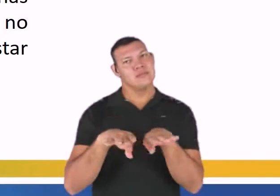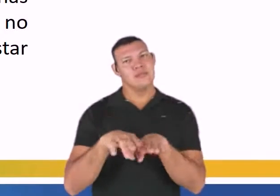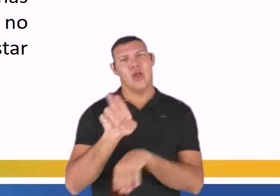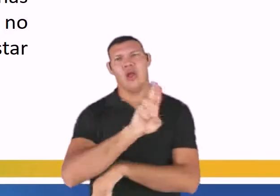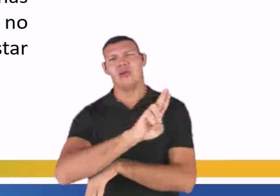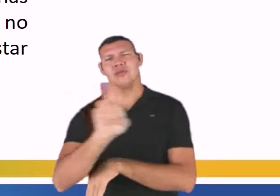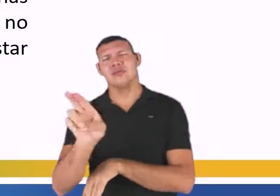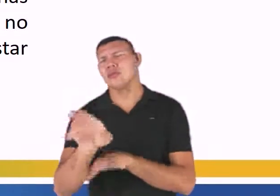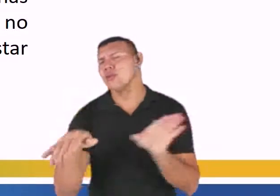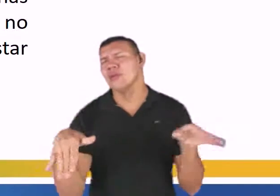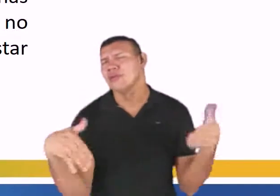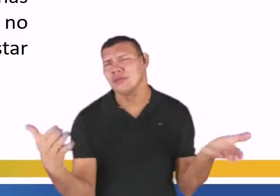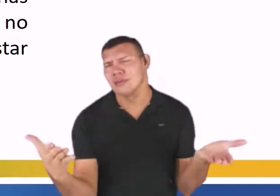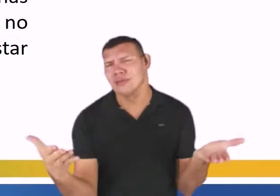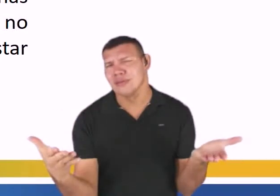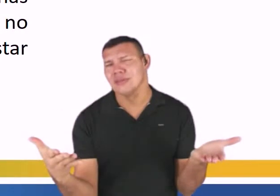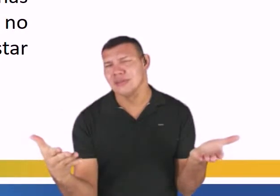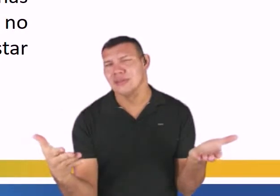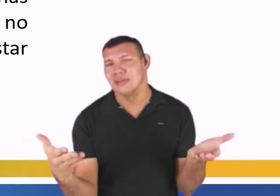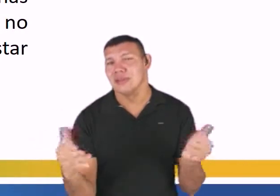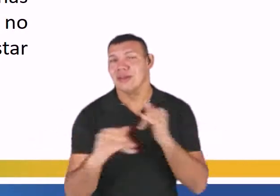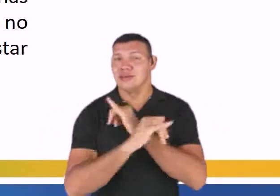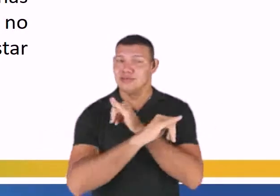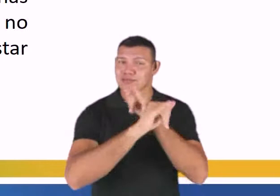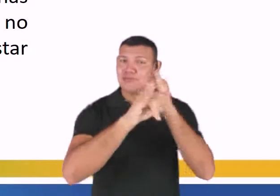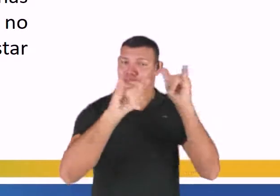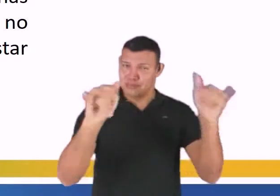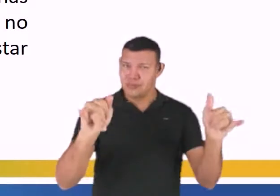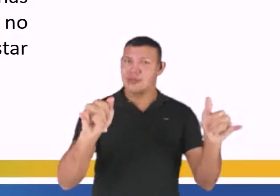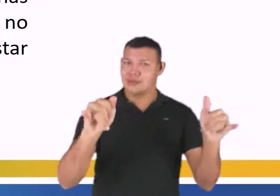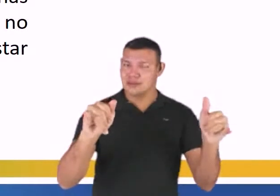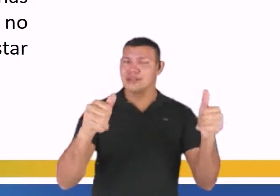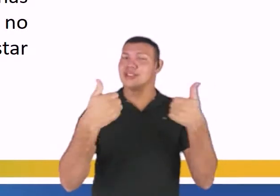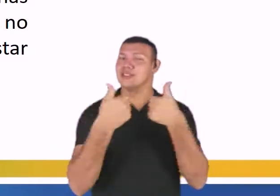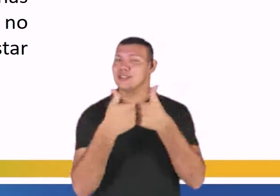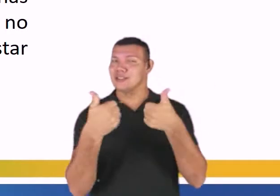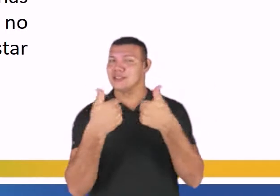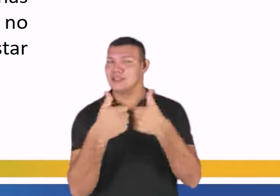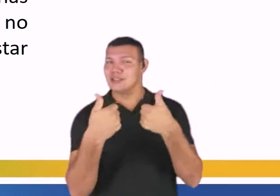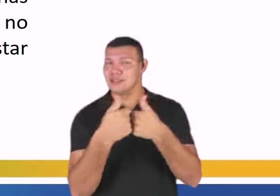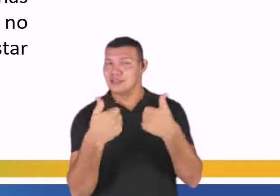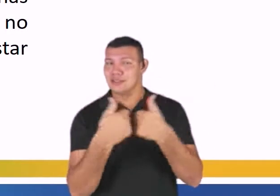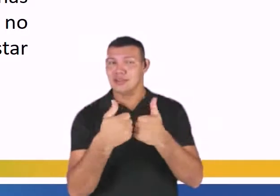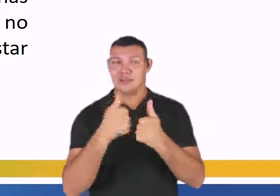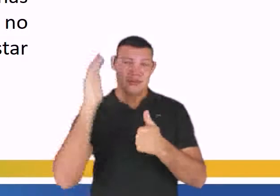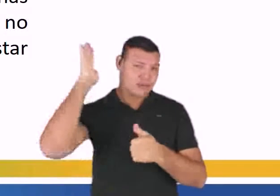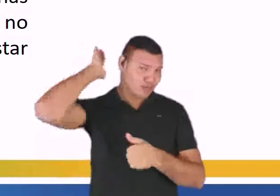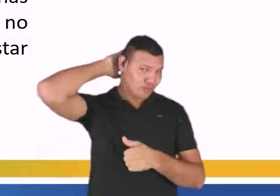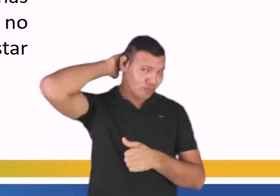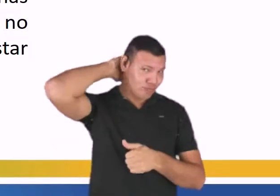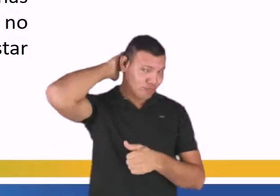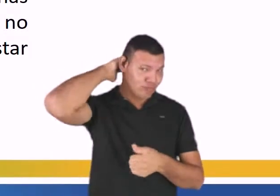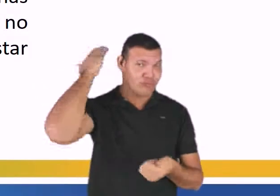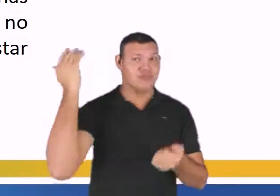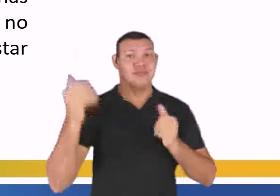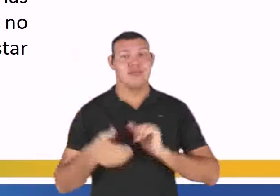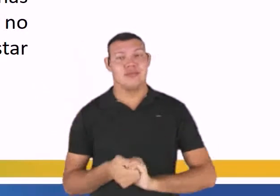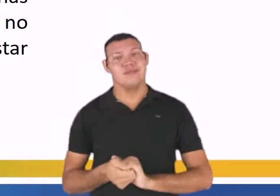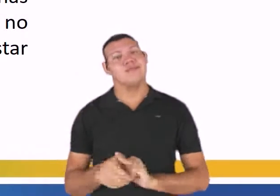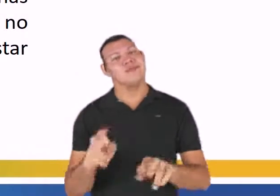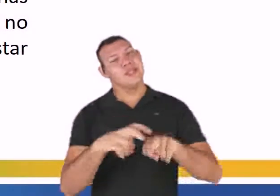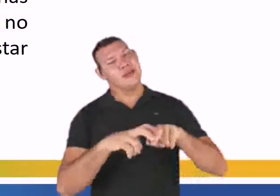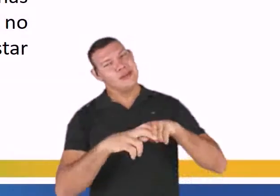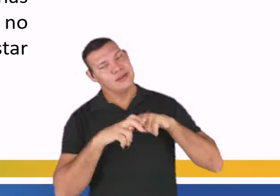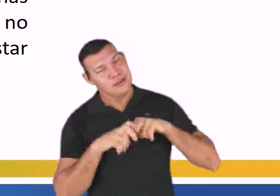que nada mais é do que aqueles anúncios publicitários que se encontram na janela traseira dos ônibus. E por